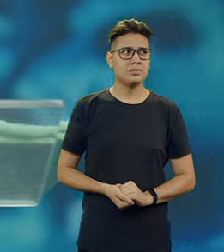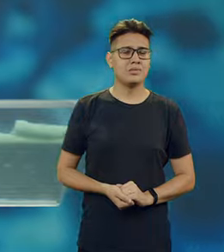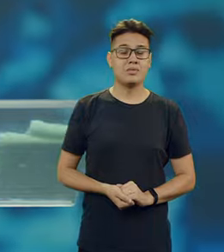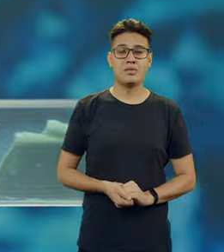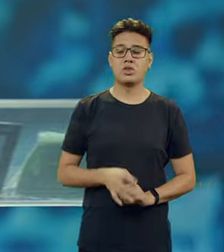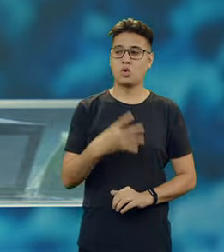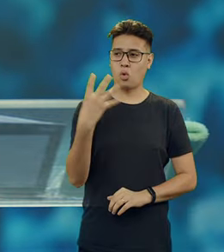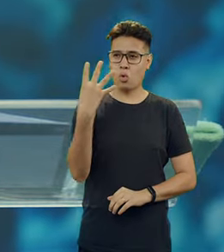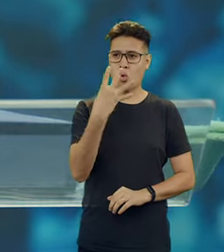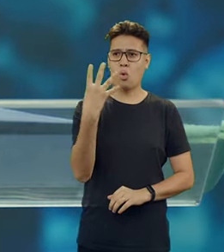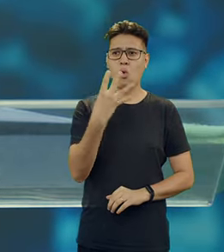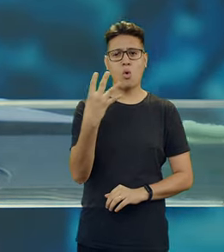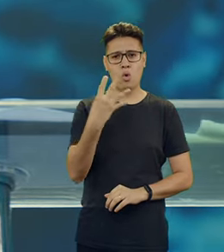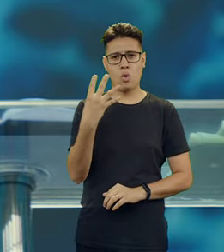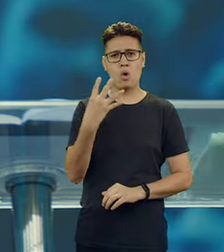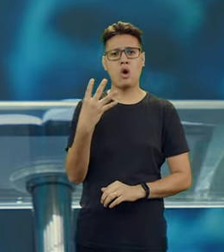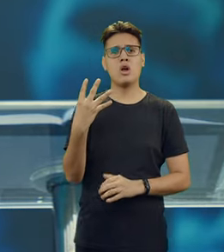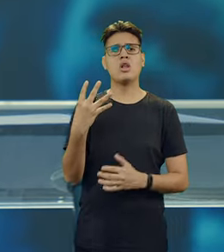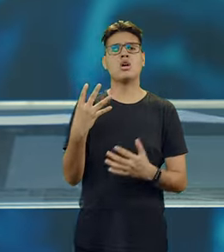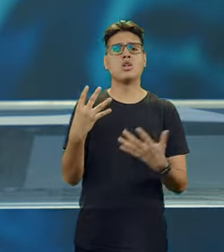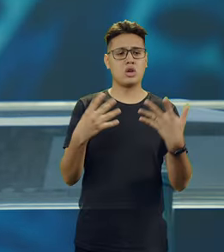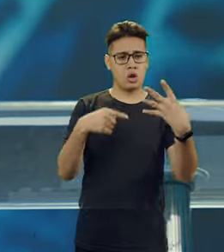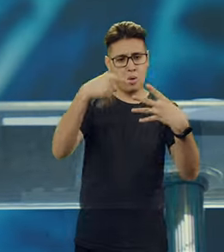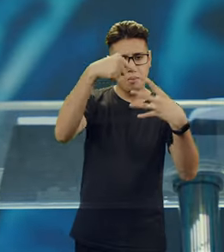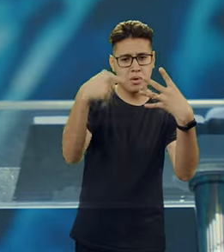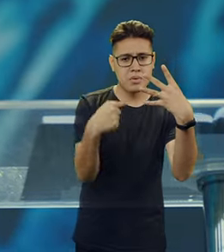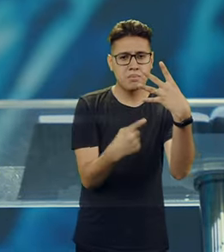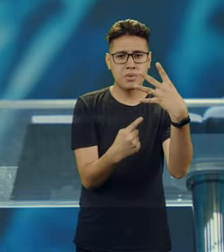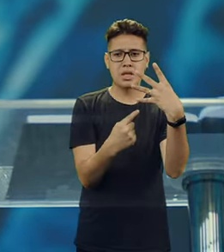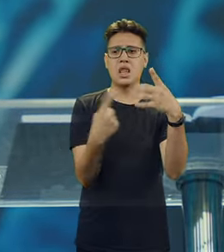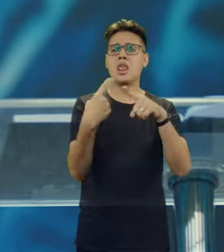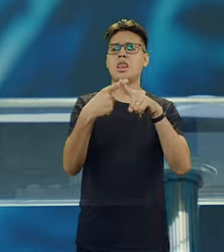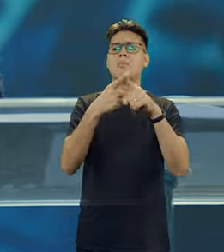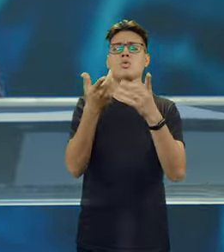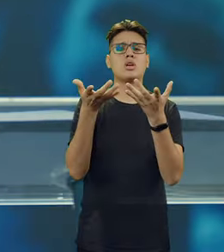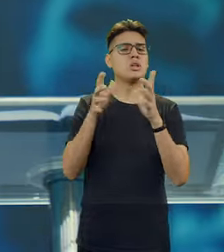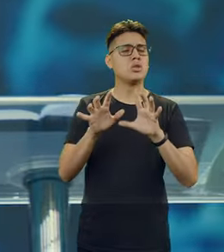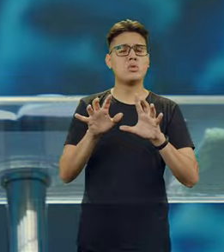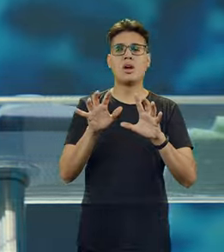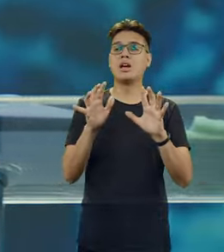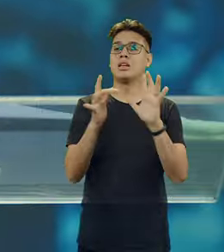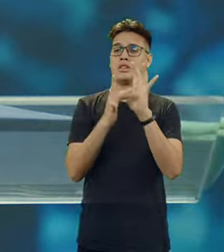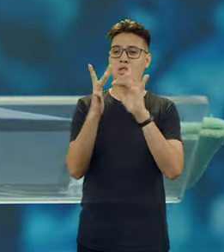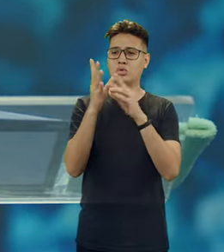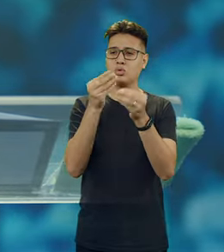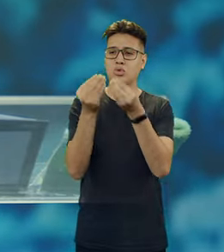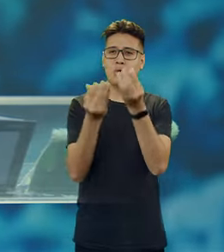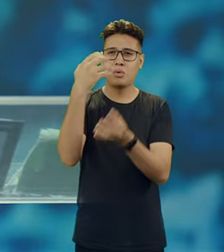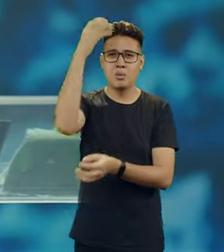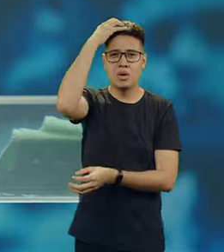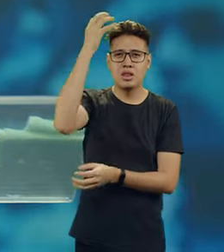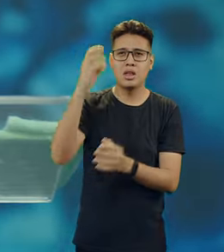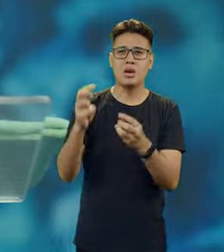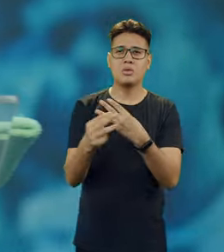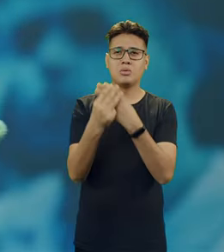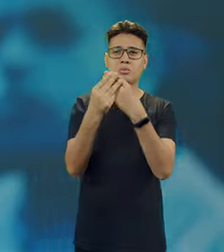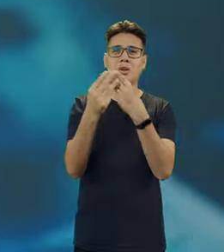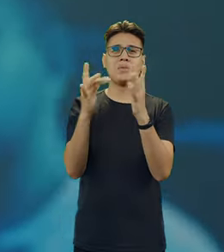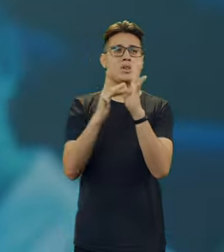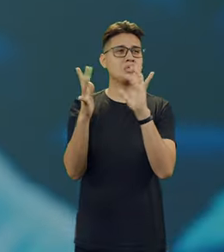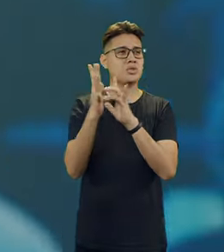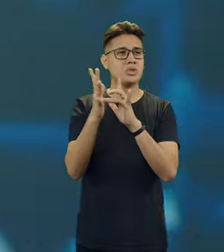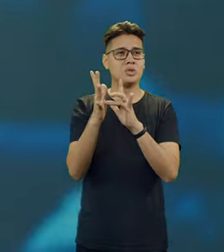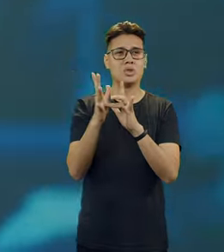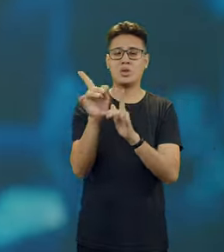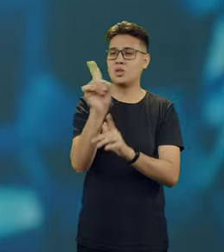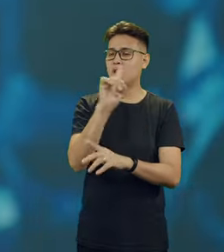Quarto fato, porque eles não aceitaram o rei messiânico com o seu reino, Jesus não